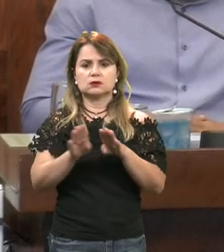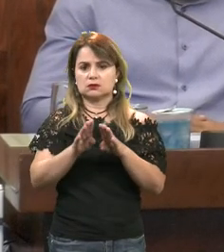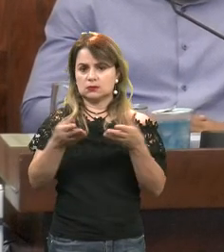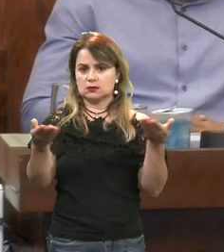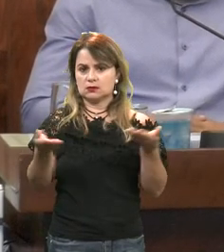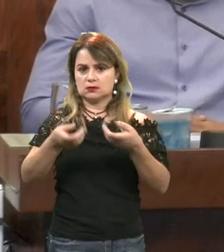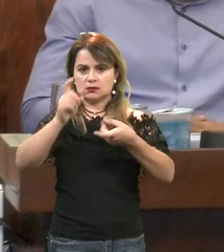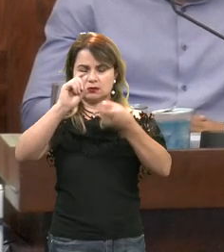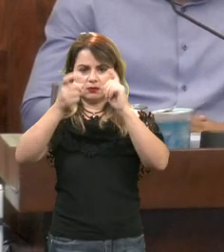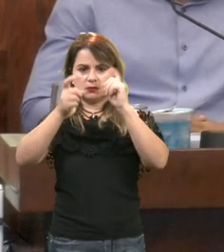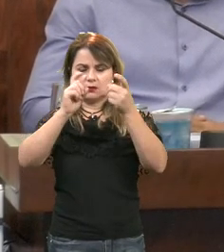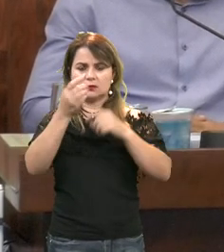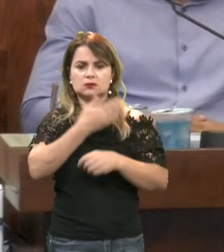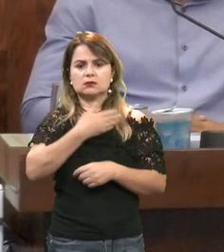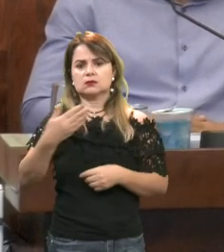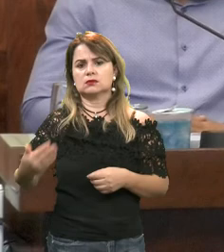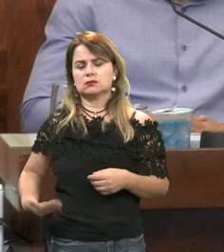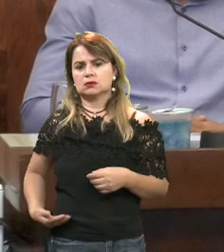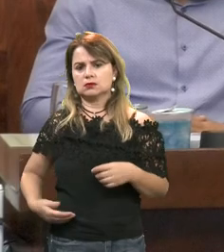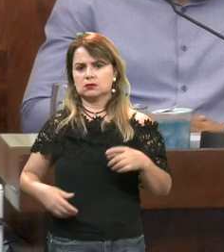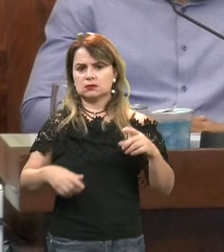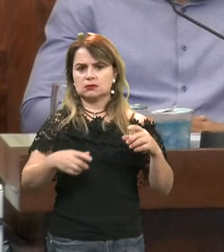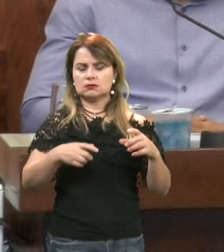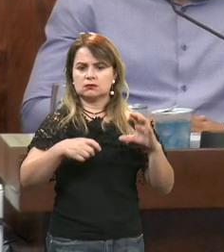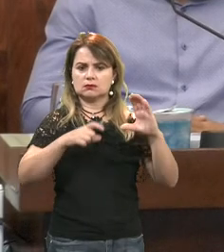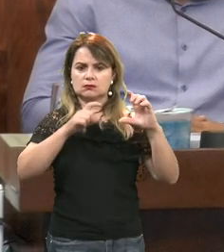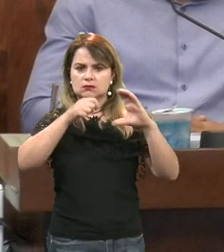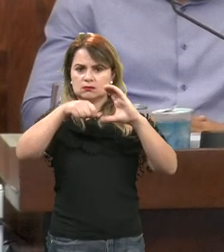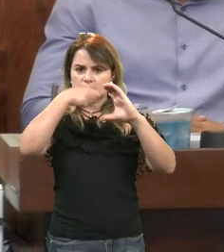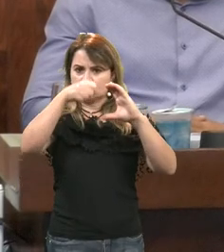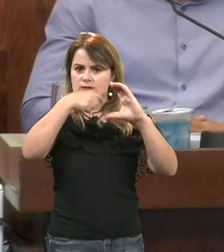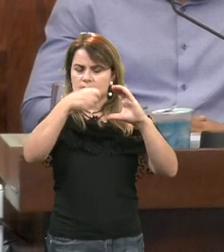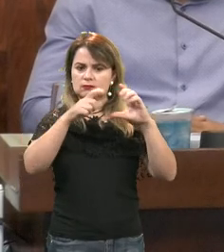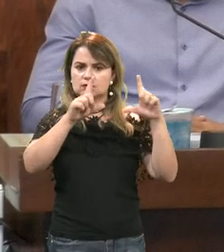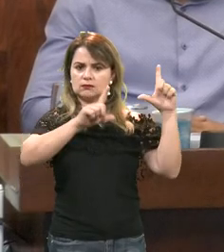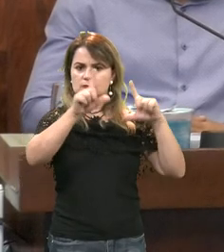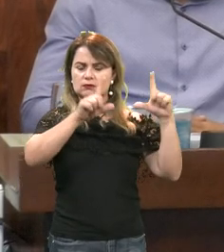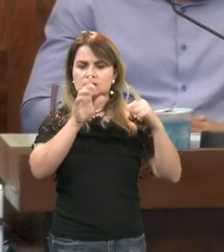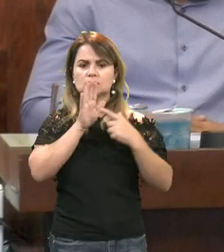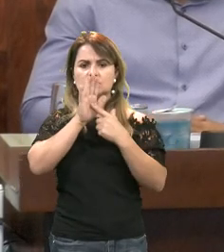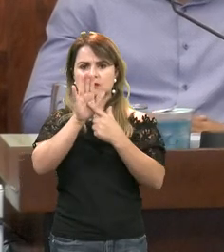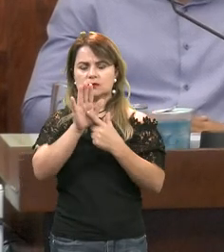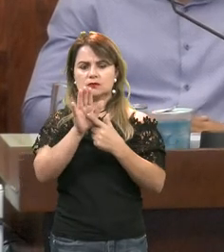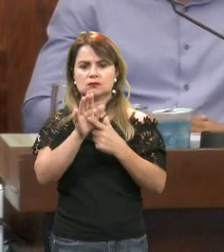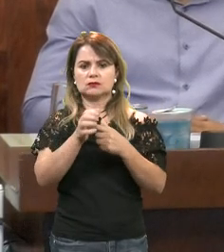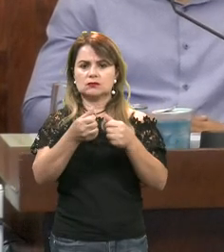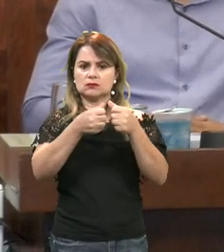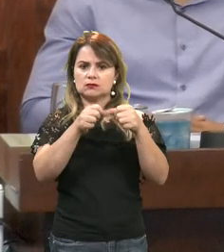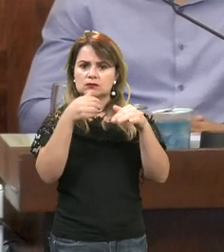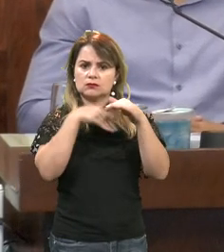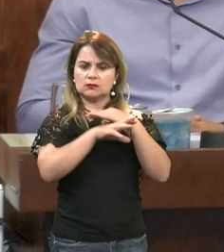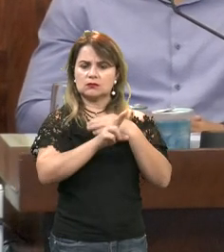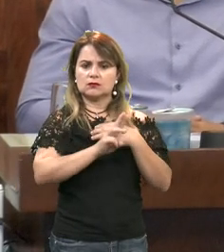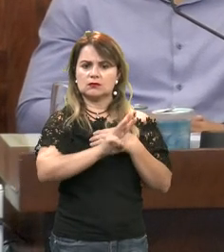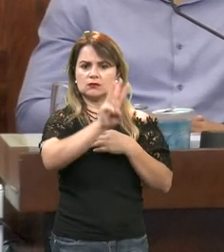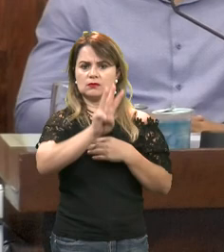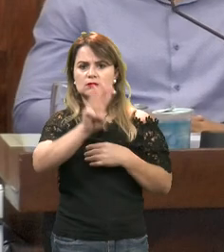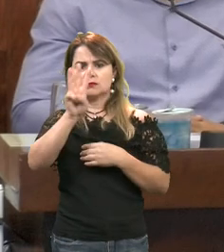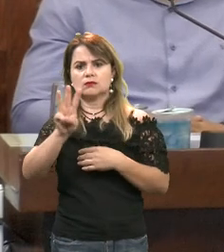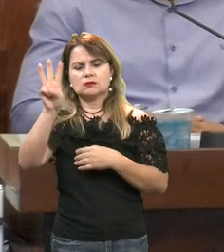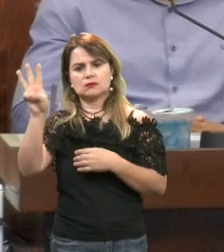pela TV Câmara, disponibilizado, que ficará no nosso site, que ficará no